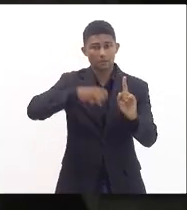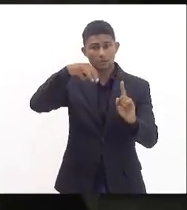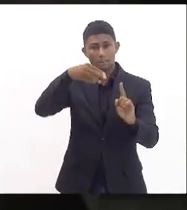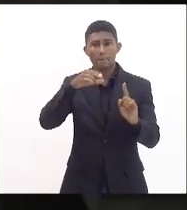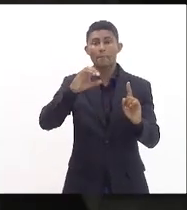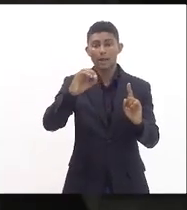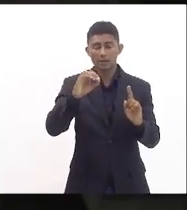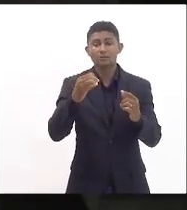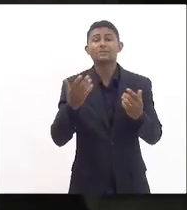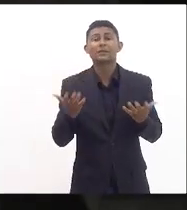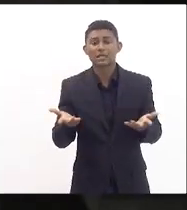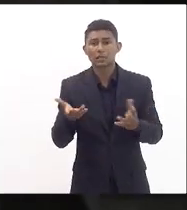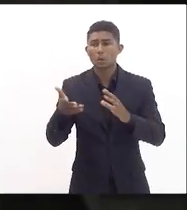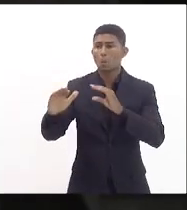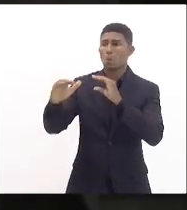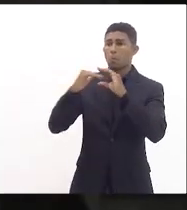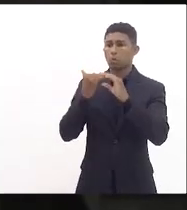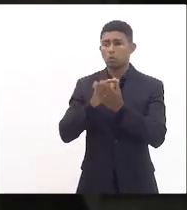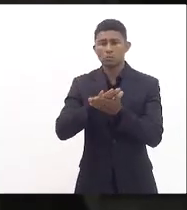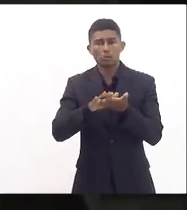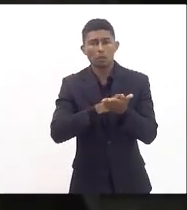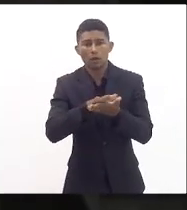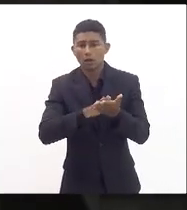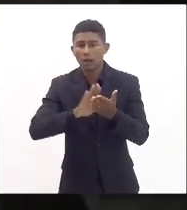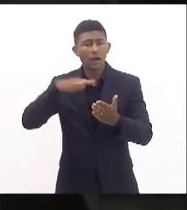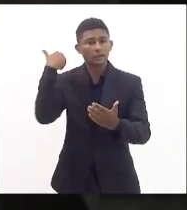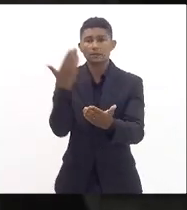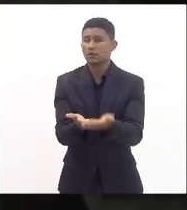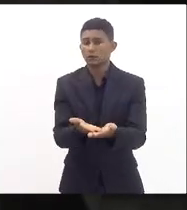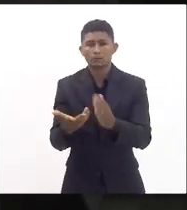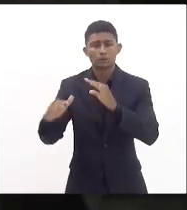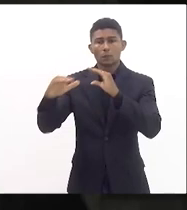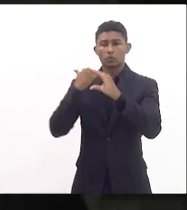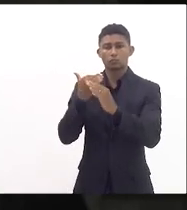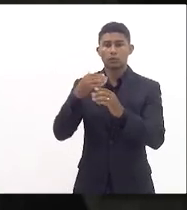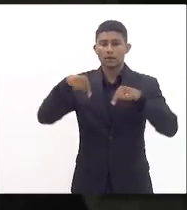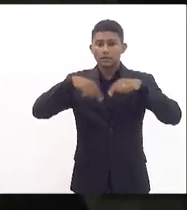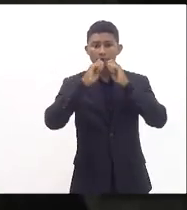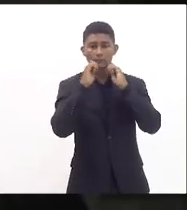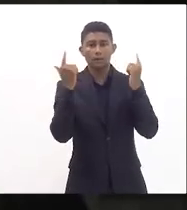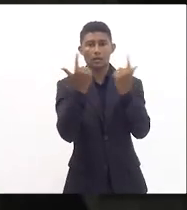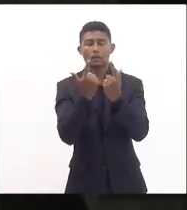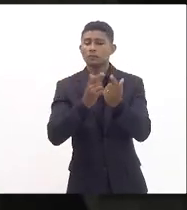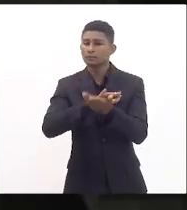mensagem, até o presente momento, chegou nessa casa.